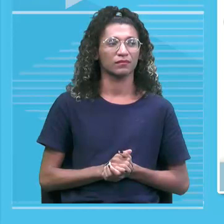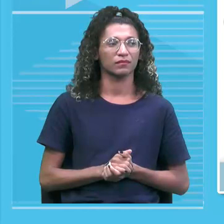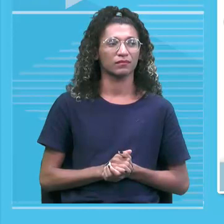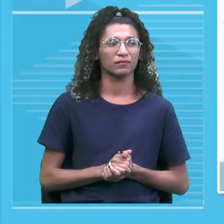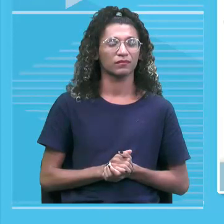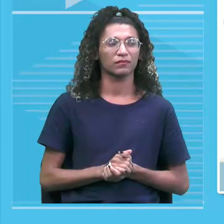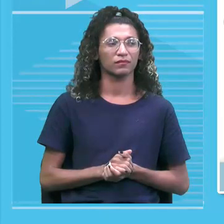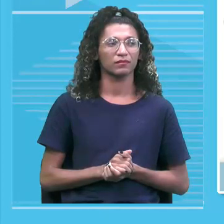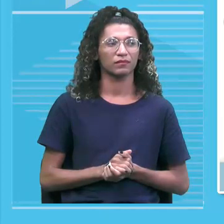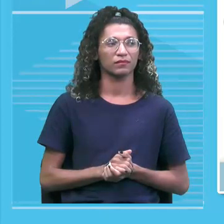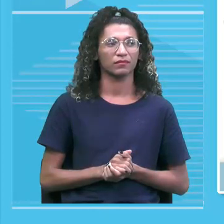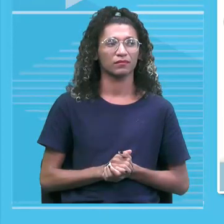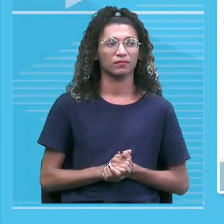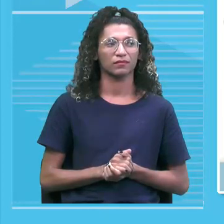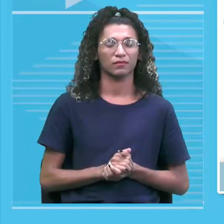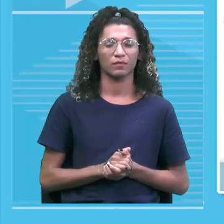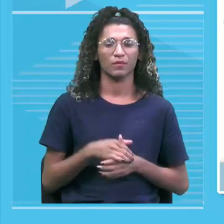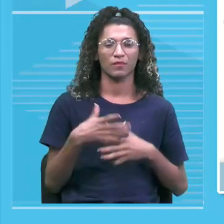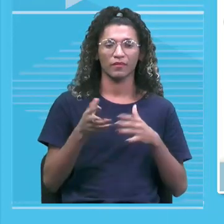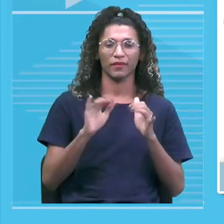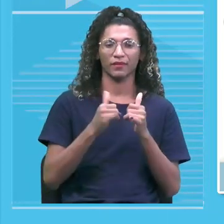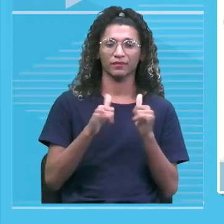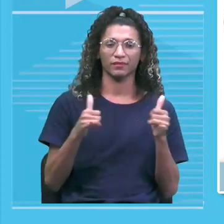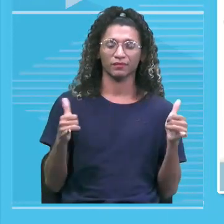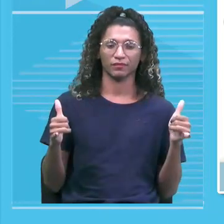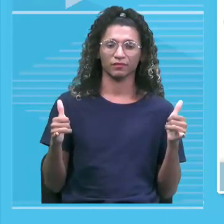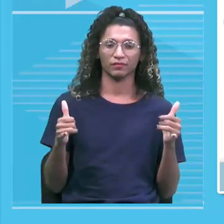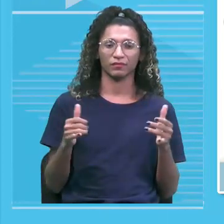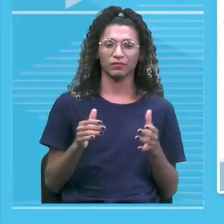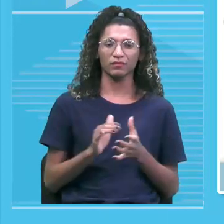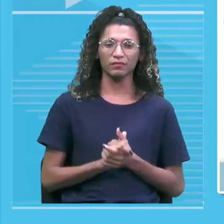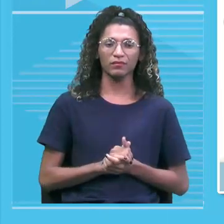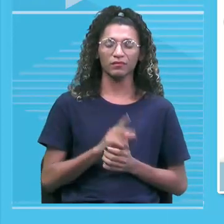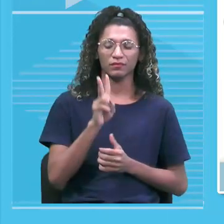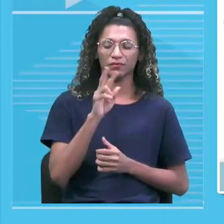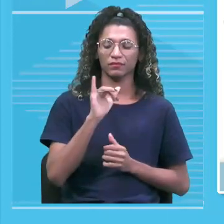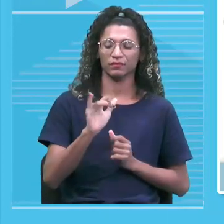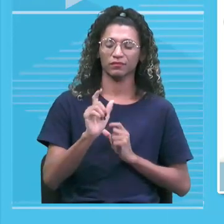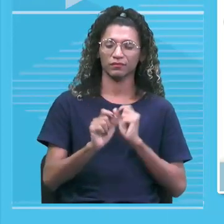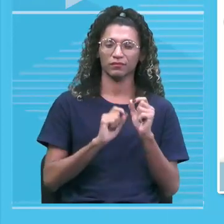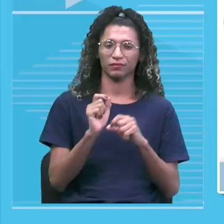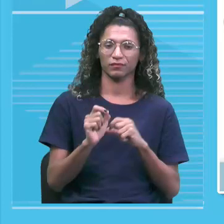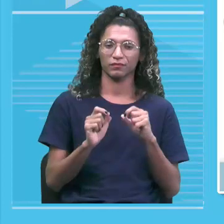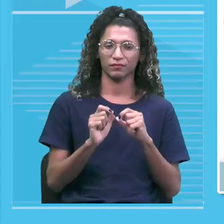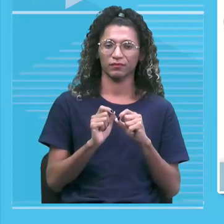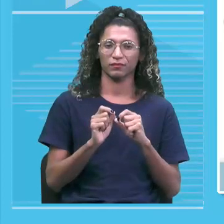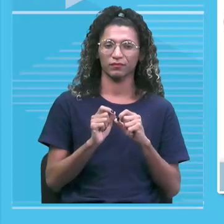gabarito a energia ela vai transmitir